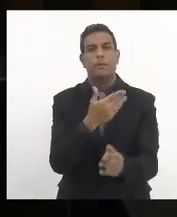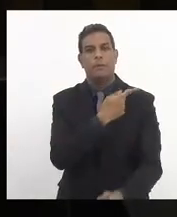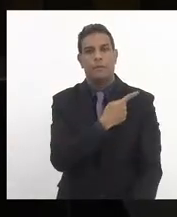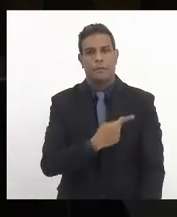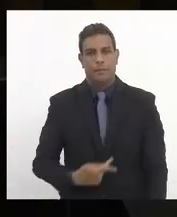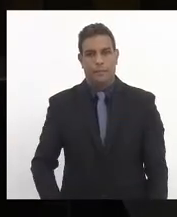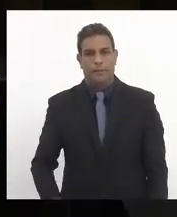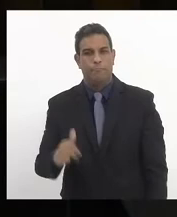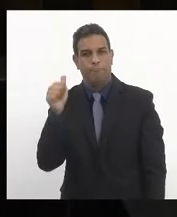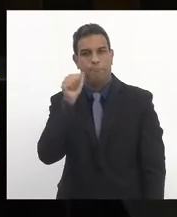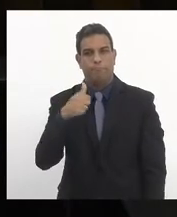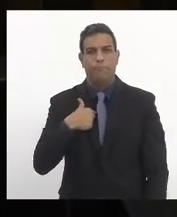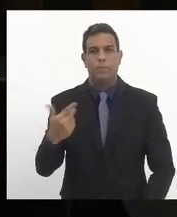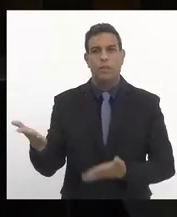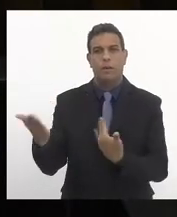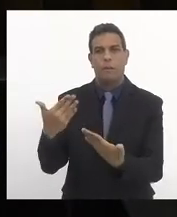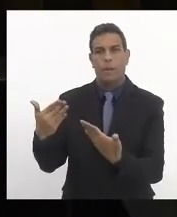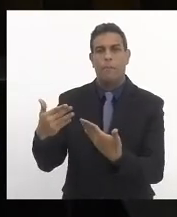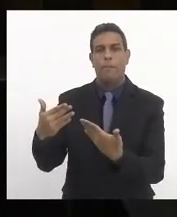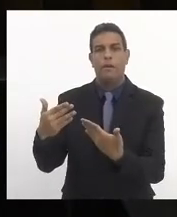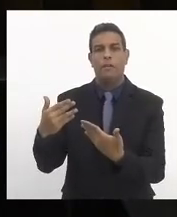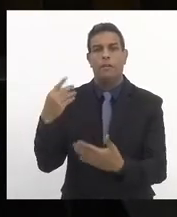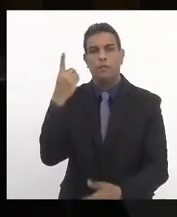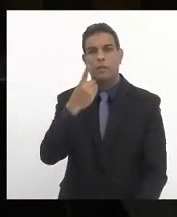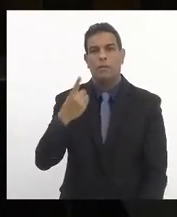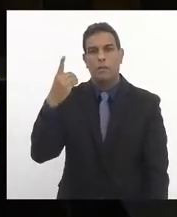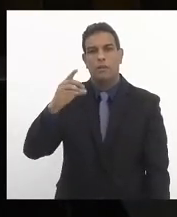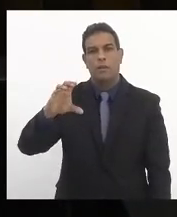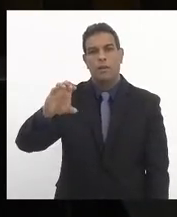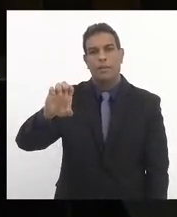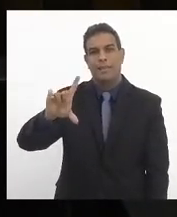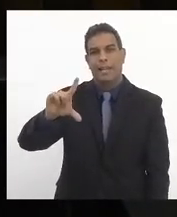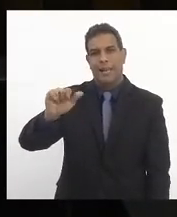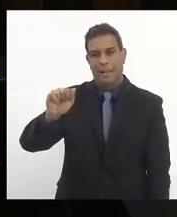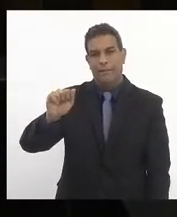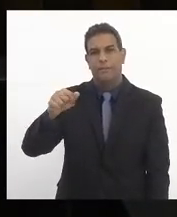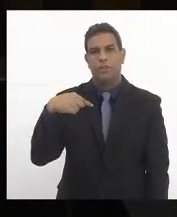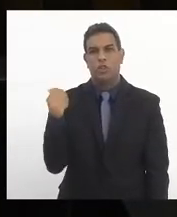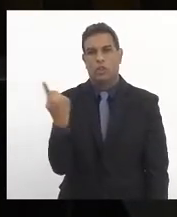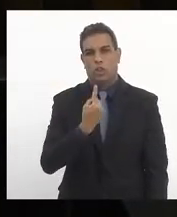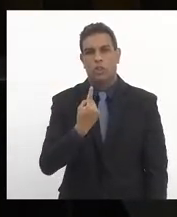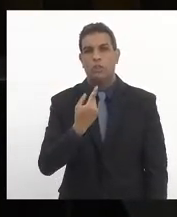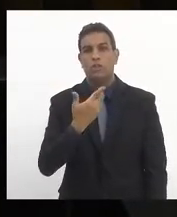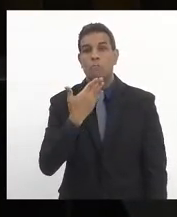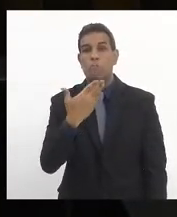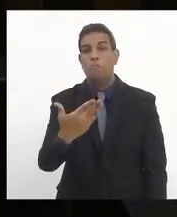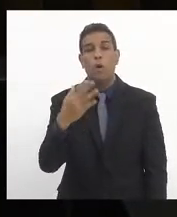e a deputada Célia Jordão, deputado Valdec, estamos pedindo urgência.